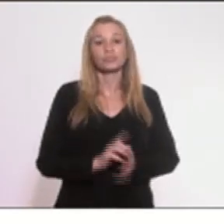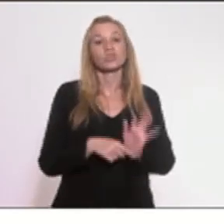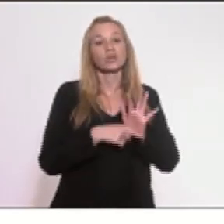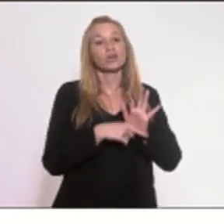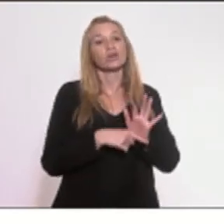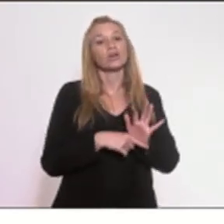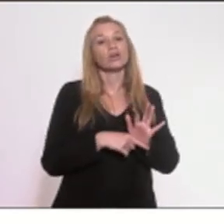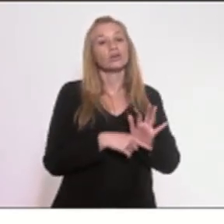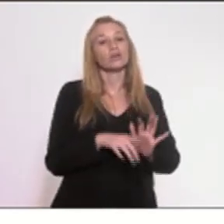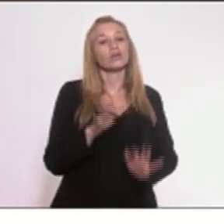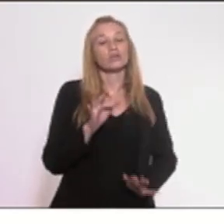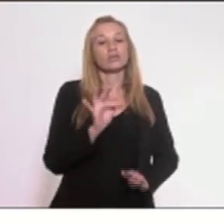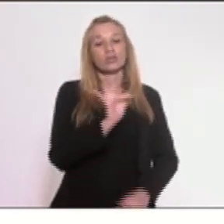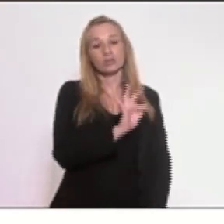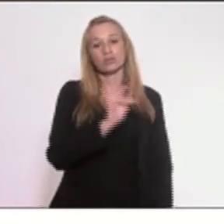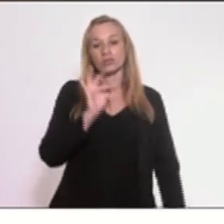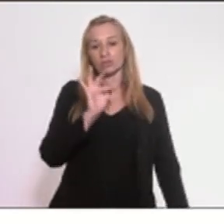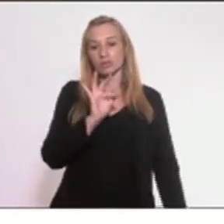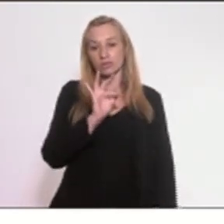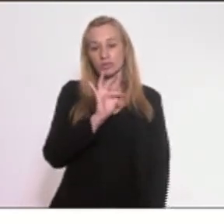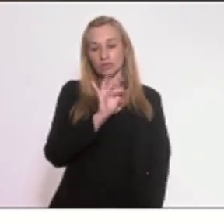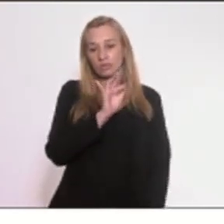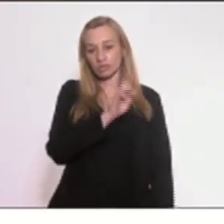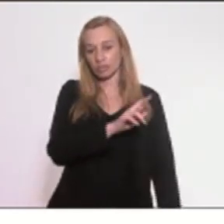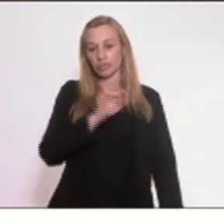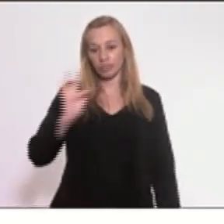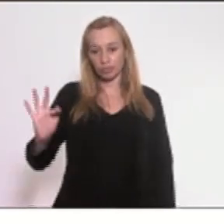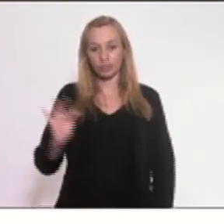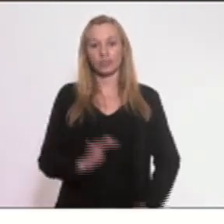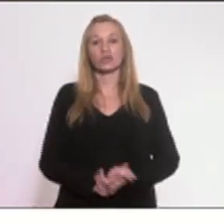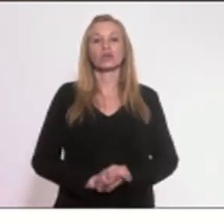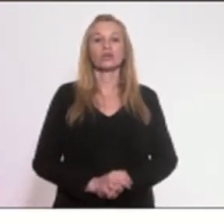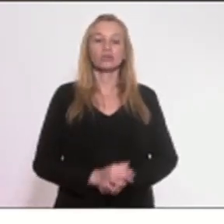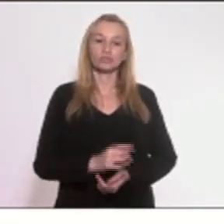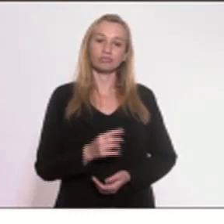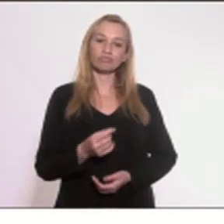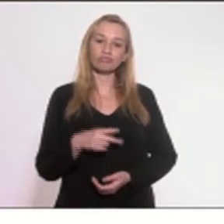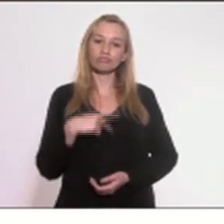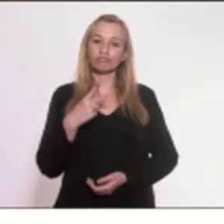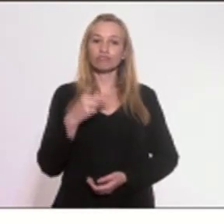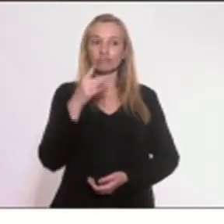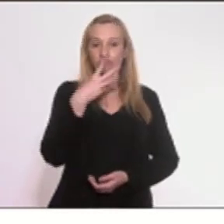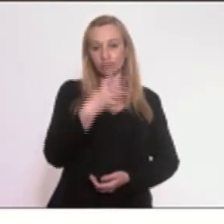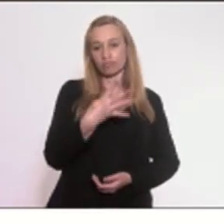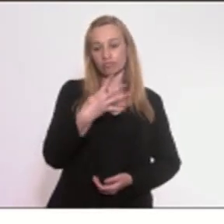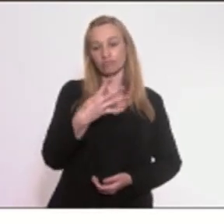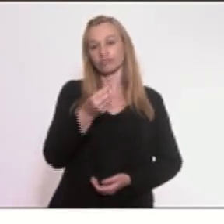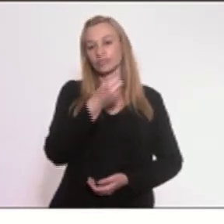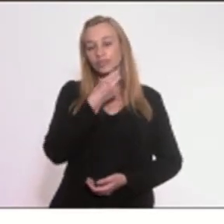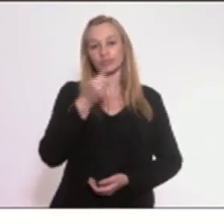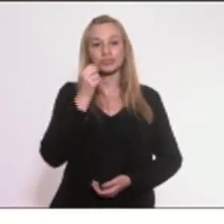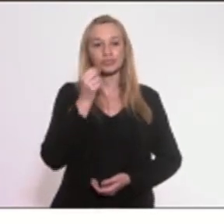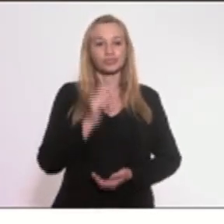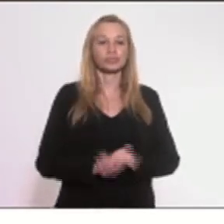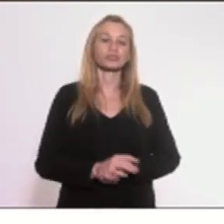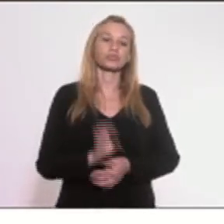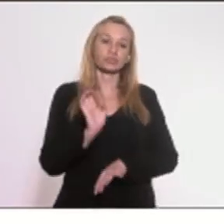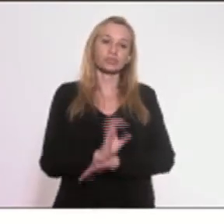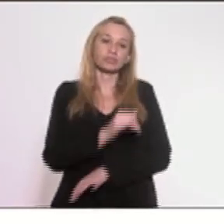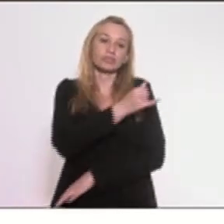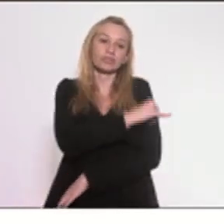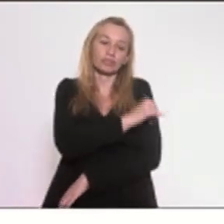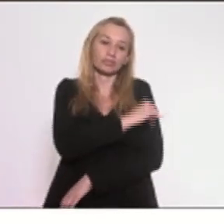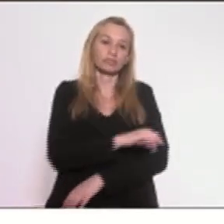fiscal foi feito pelo Conselho de Supervisão e disponibilizado no dia 4 de setembro. O Estado do Rio, então, tem até o